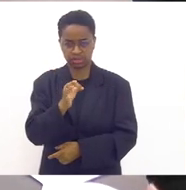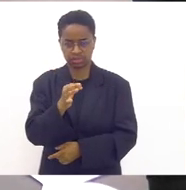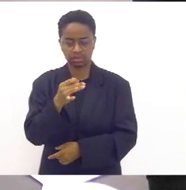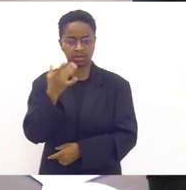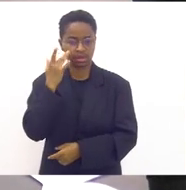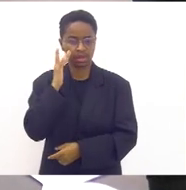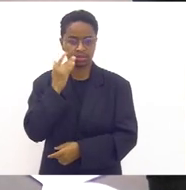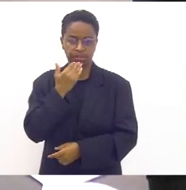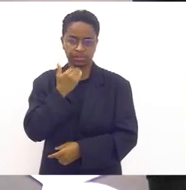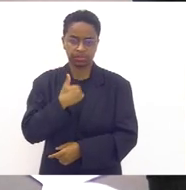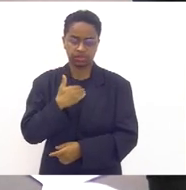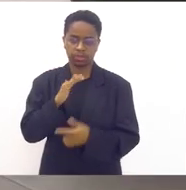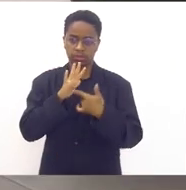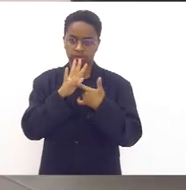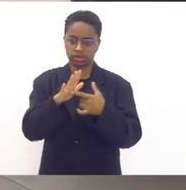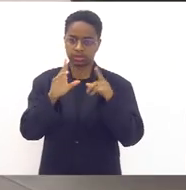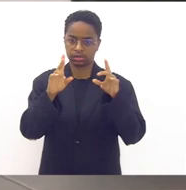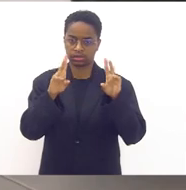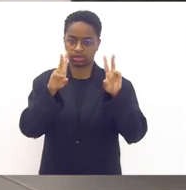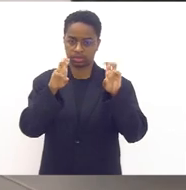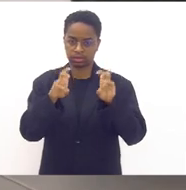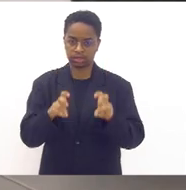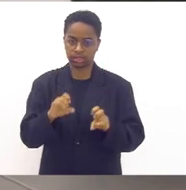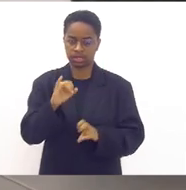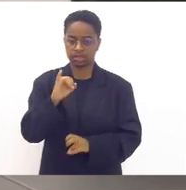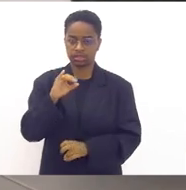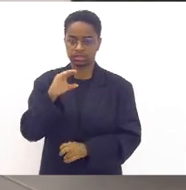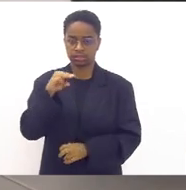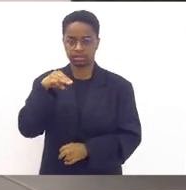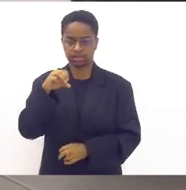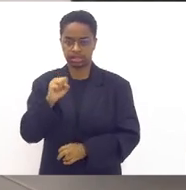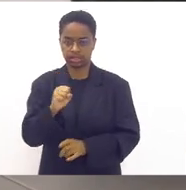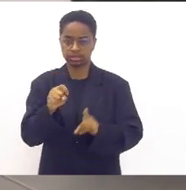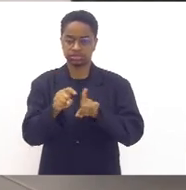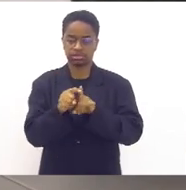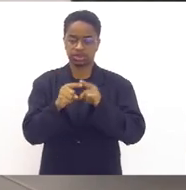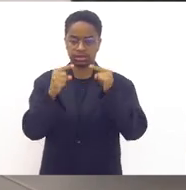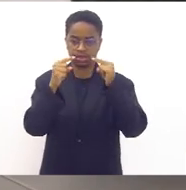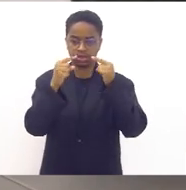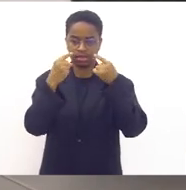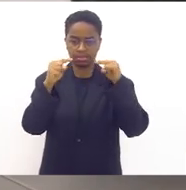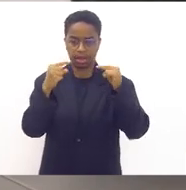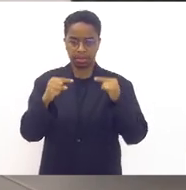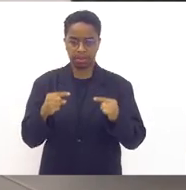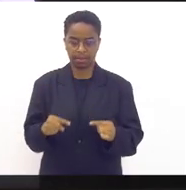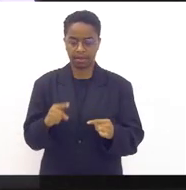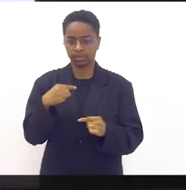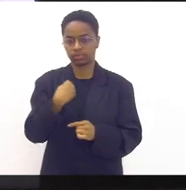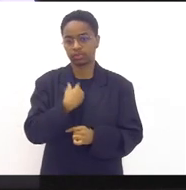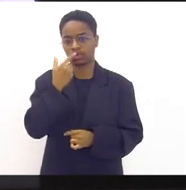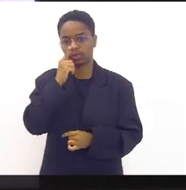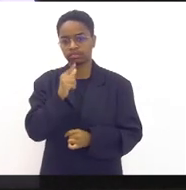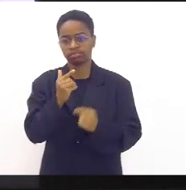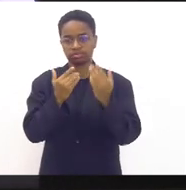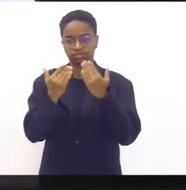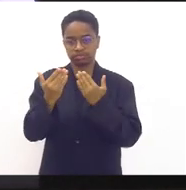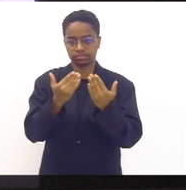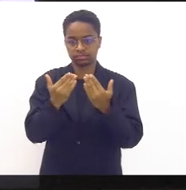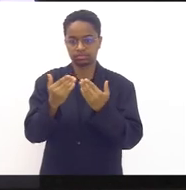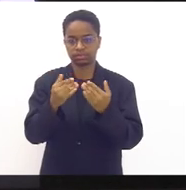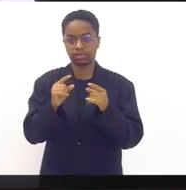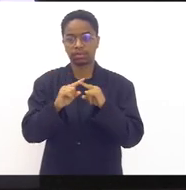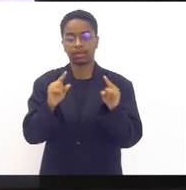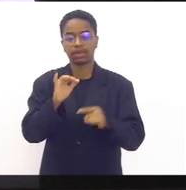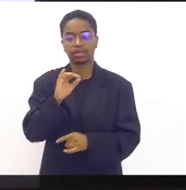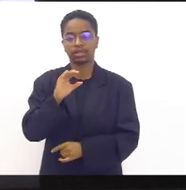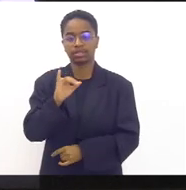essas questões aqui do ICMS, ICMS forte, o FECP, né, para a gente poder ter esses números mais assim, segregar o que é ICMS